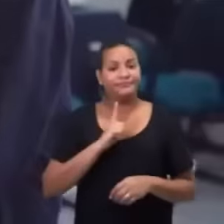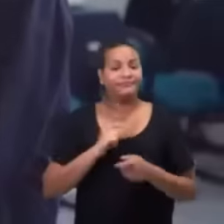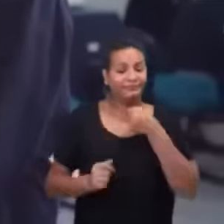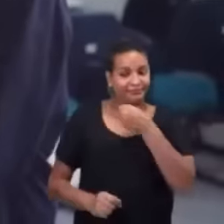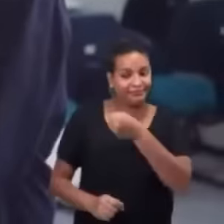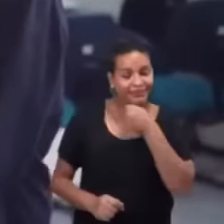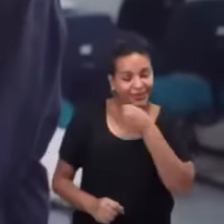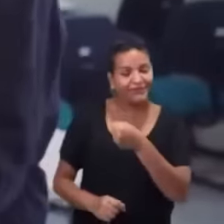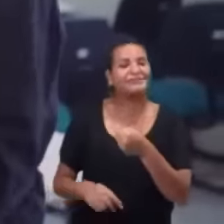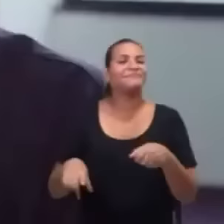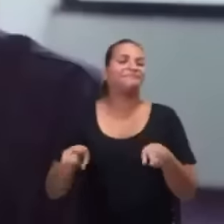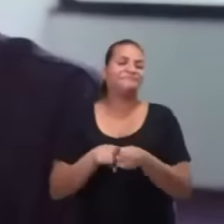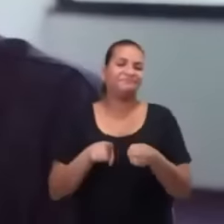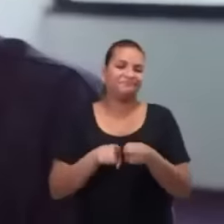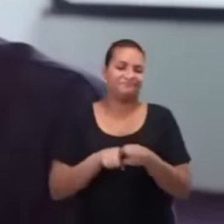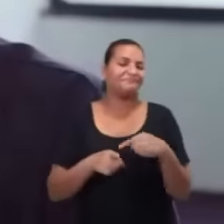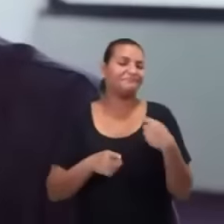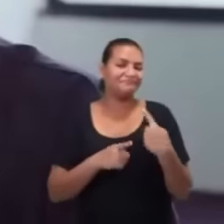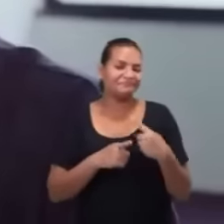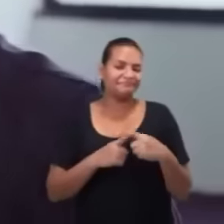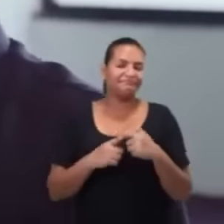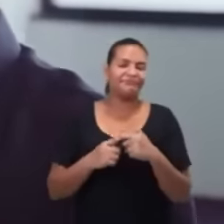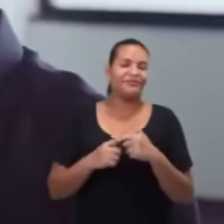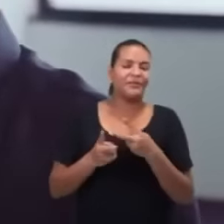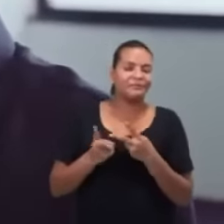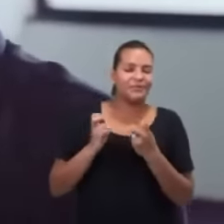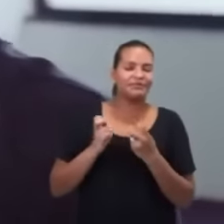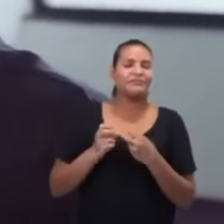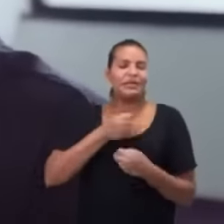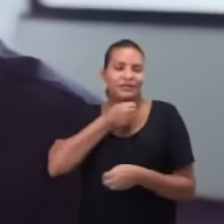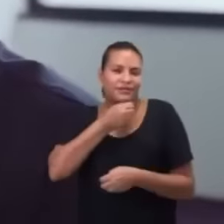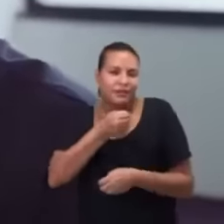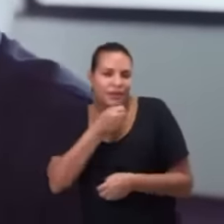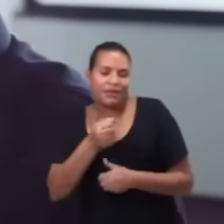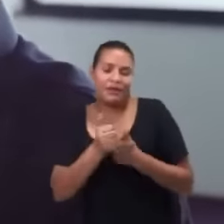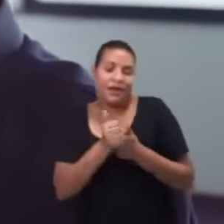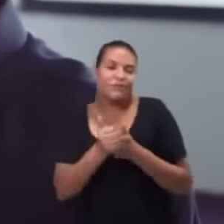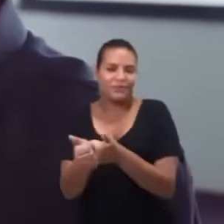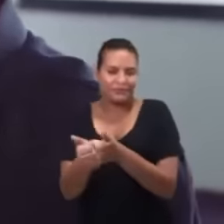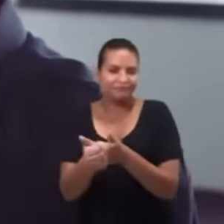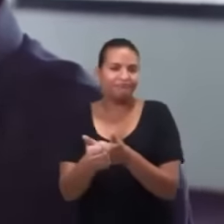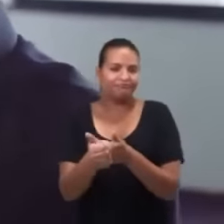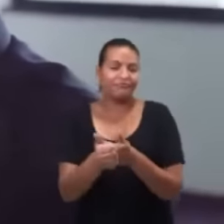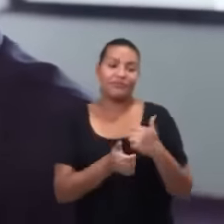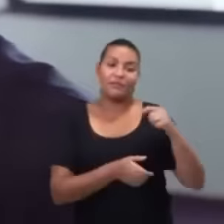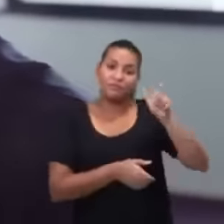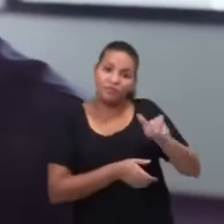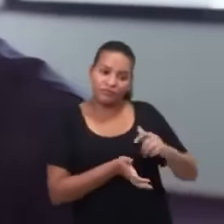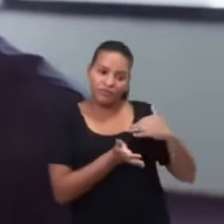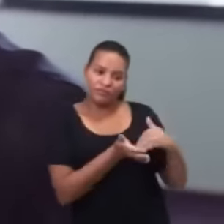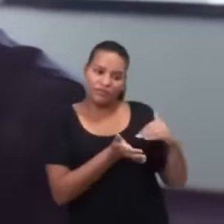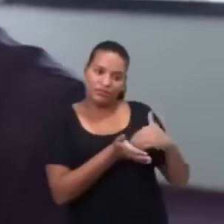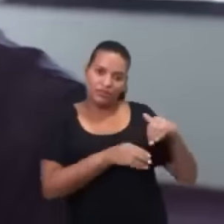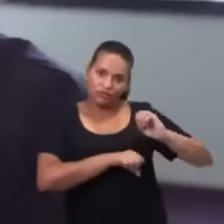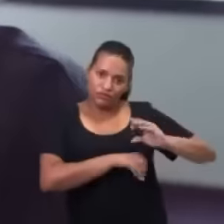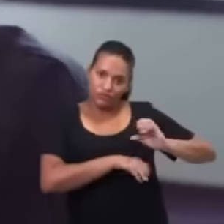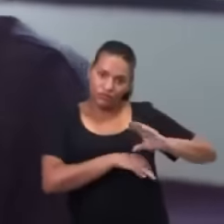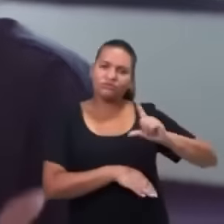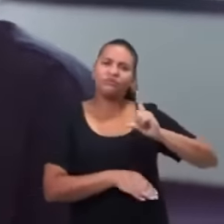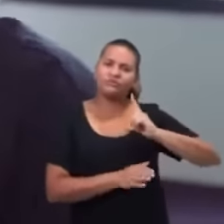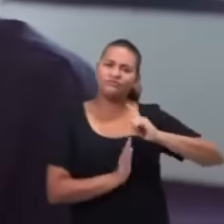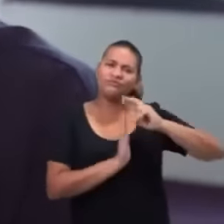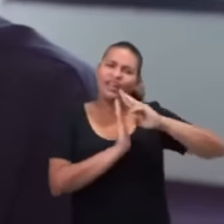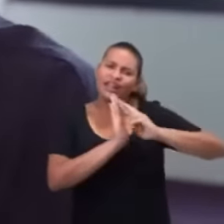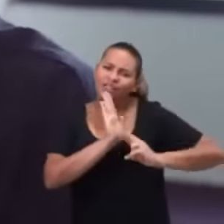isso, porque você acompanha. É importante dizer que o secretário de Educação, ele tem todos os, eu chamo